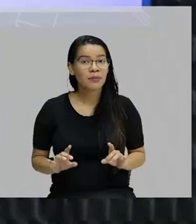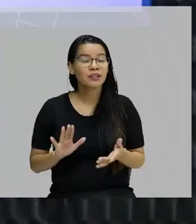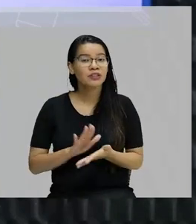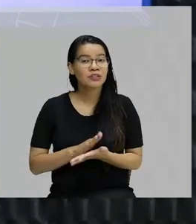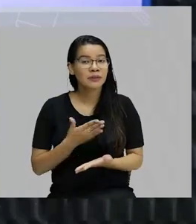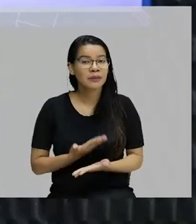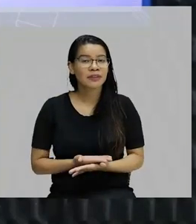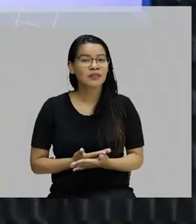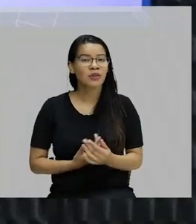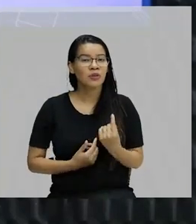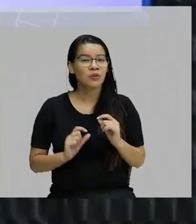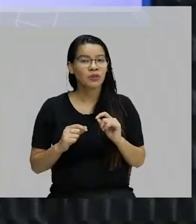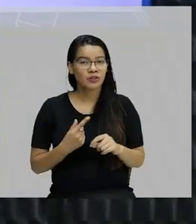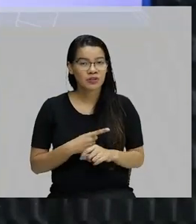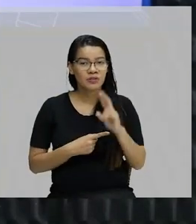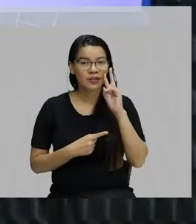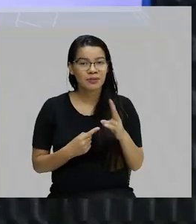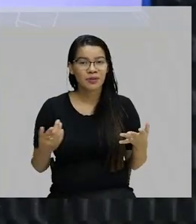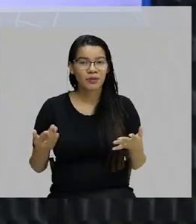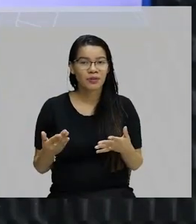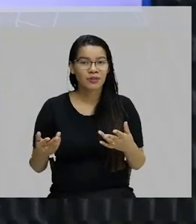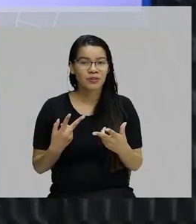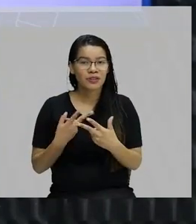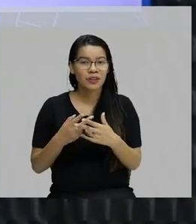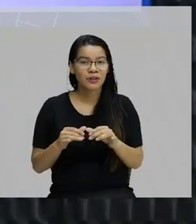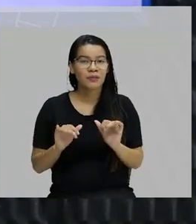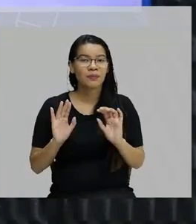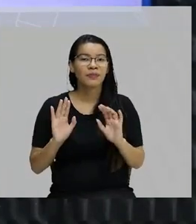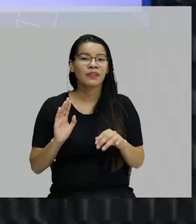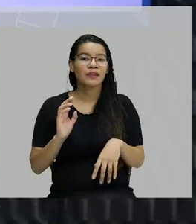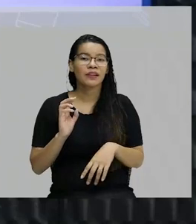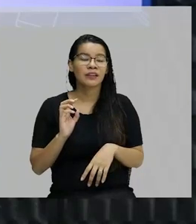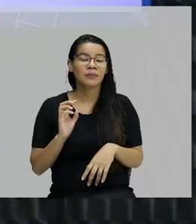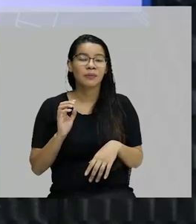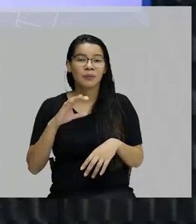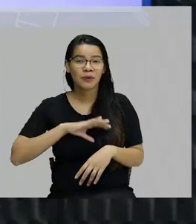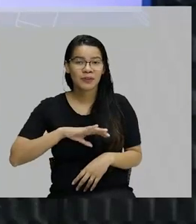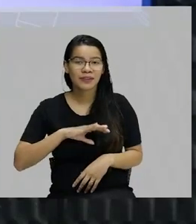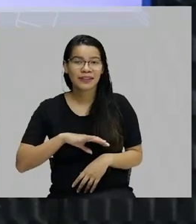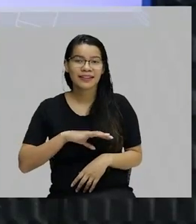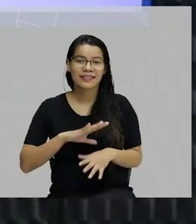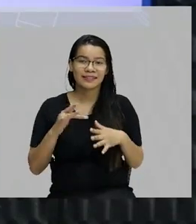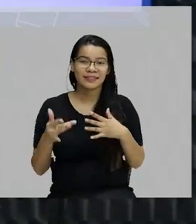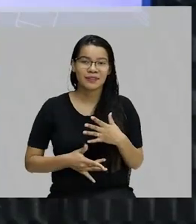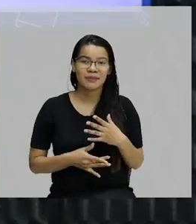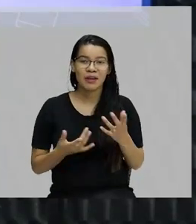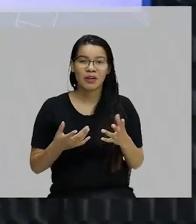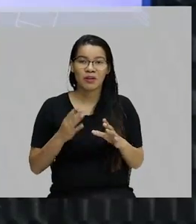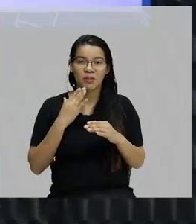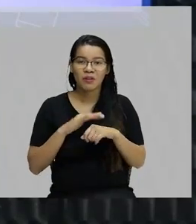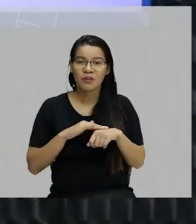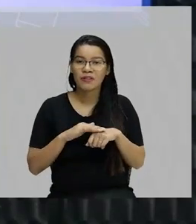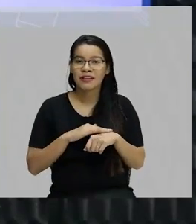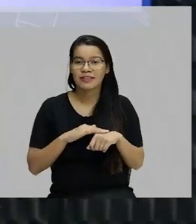hoje no nosso momento português nas redes trouxe aí uma conversa de WhatsApp que não deu para entender nada justamente por